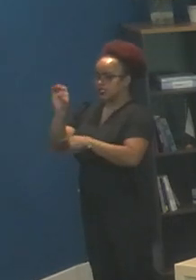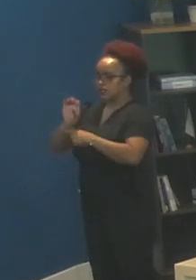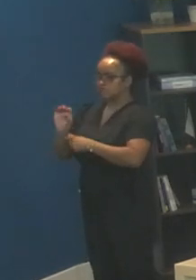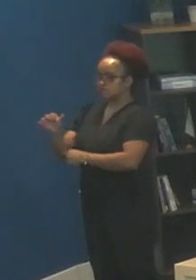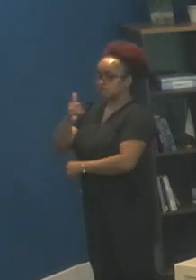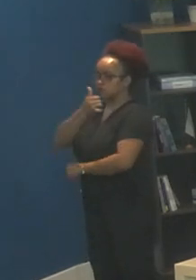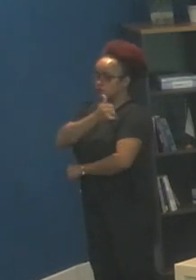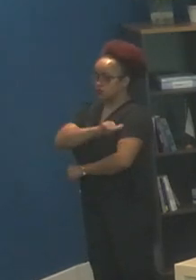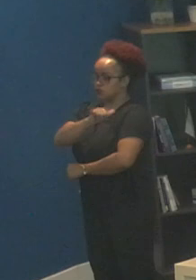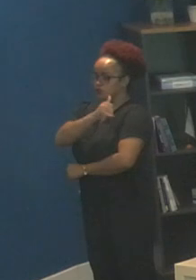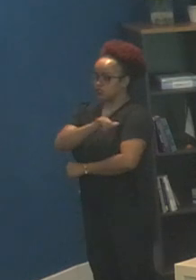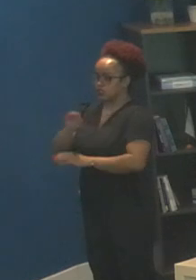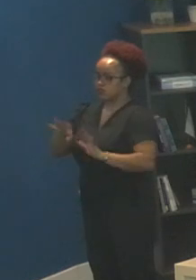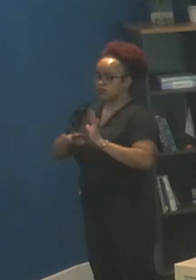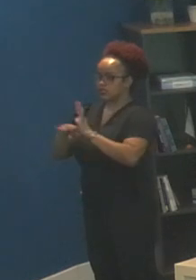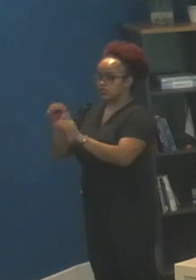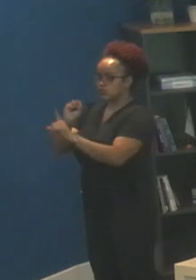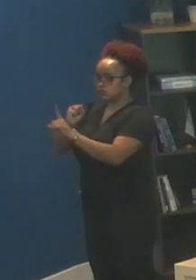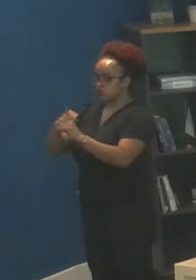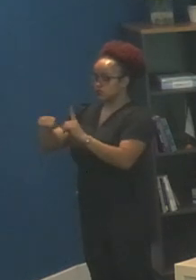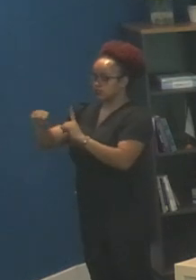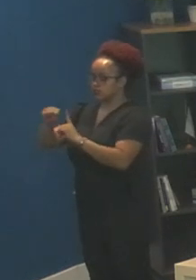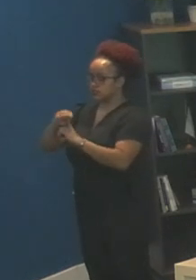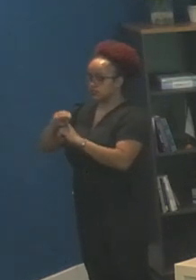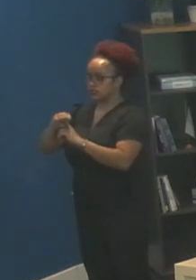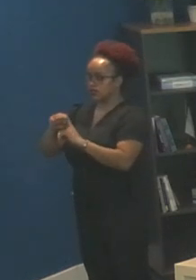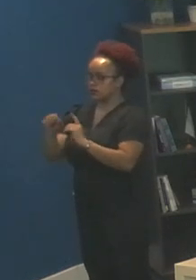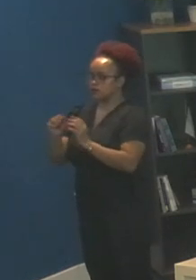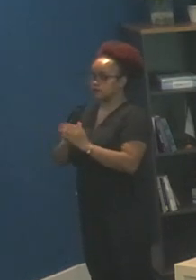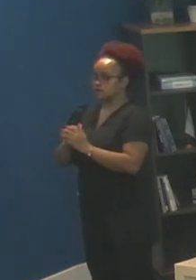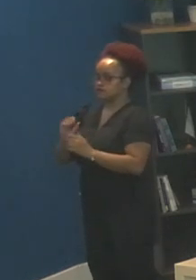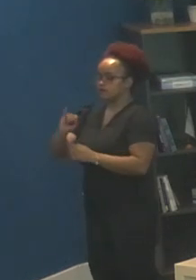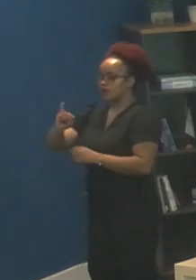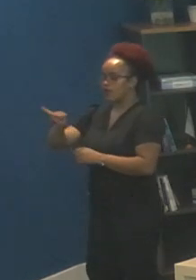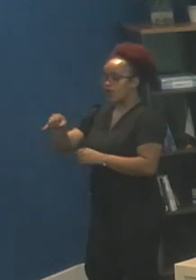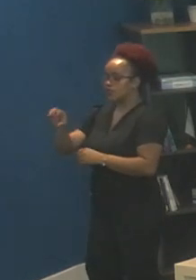Rio de Janeiro de Assistência Social. A Jô.